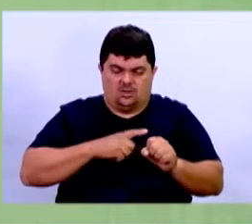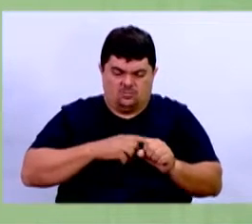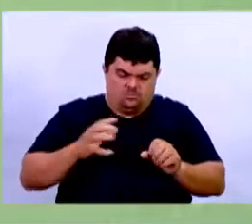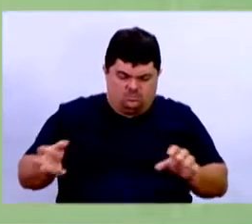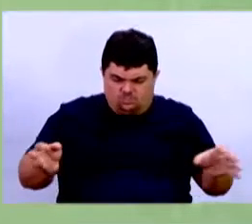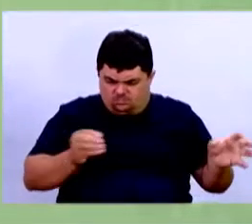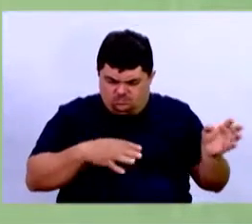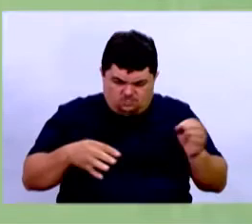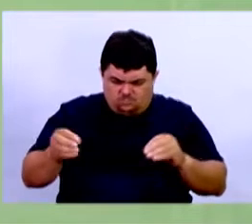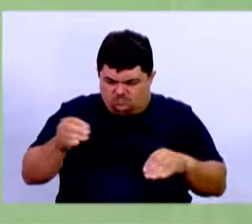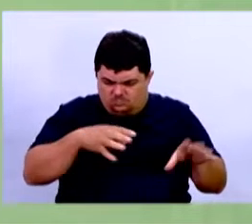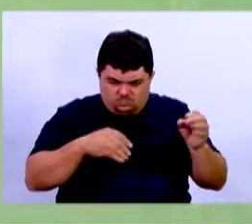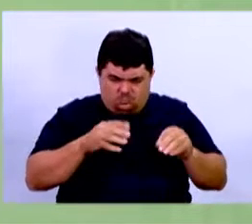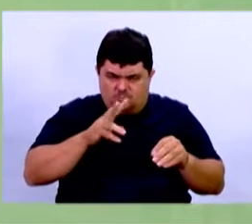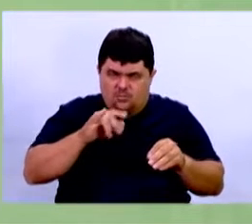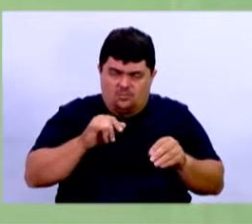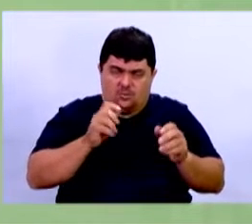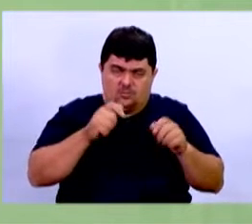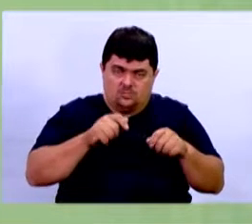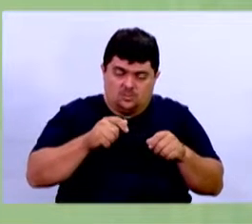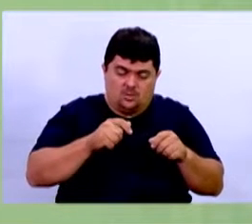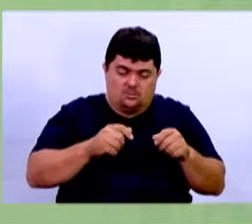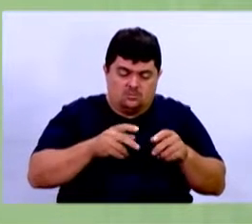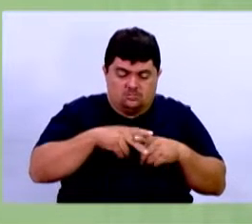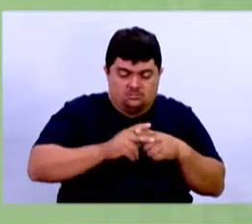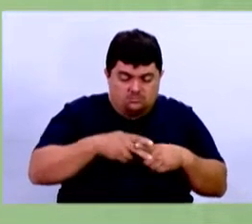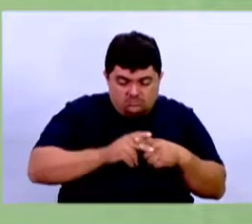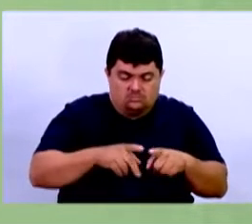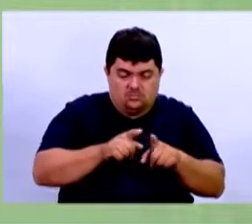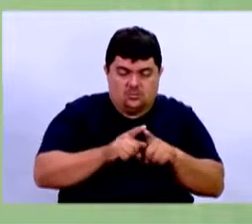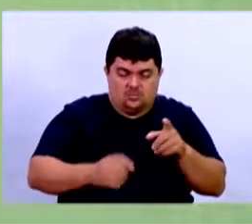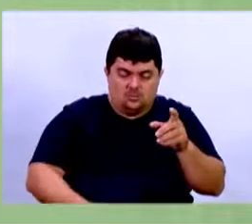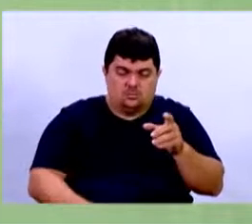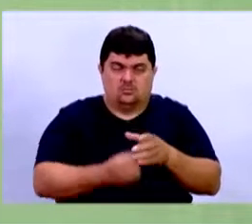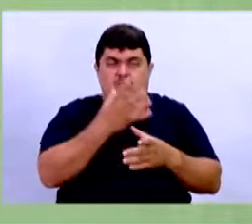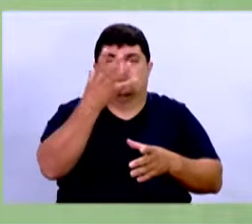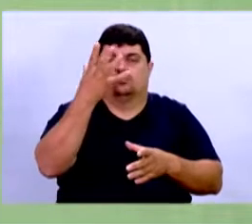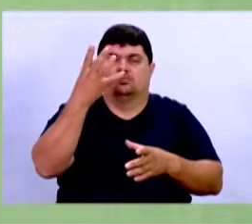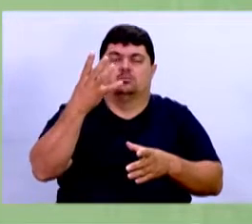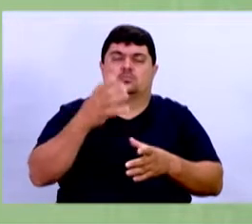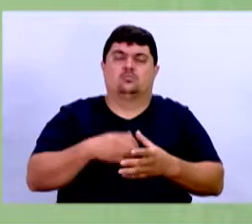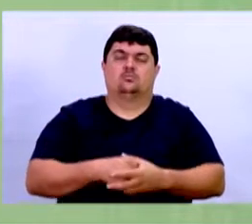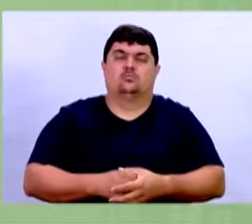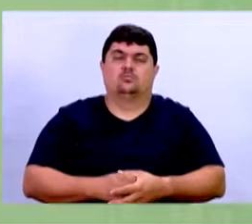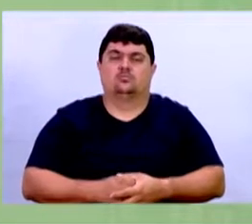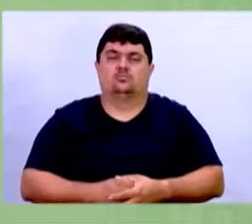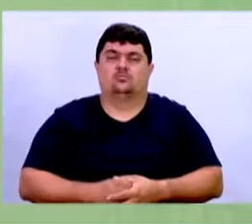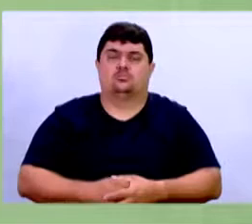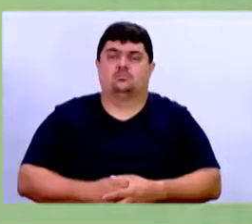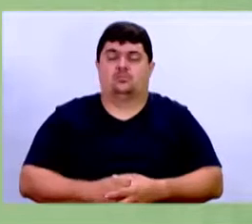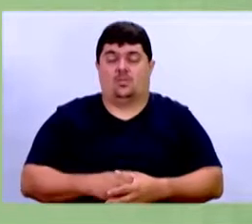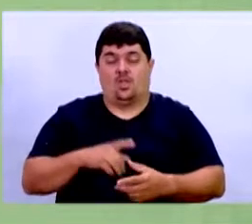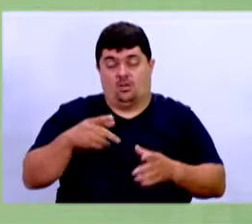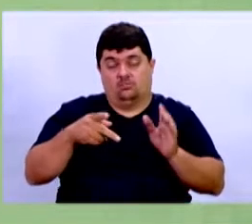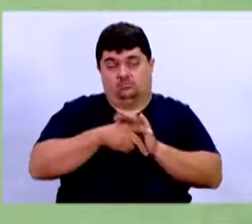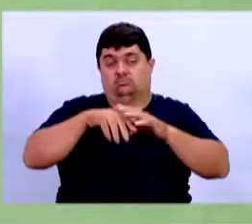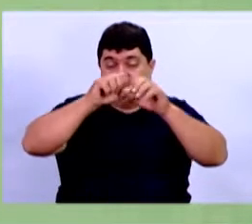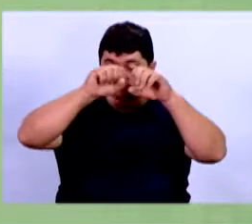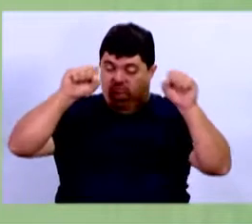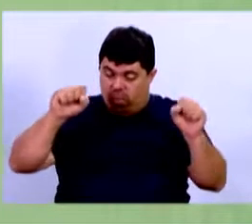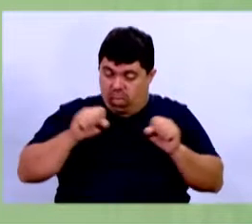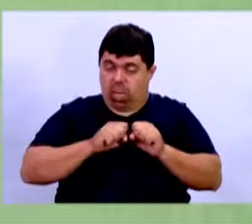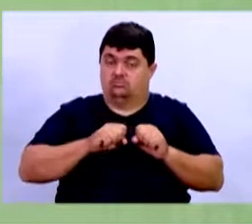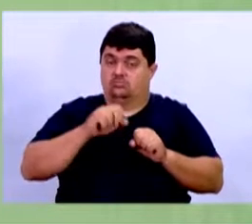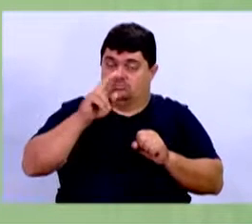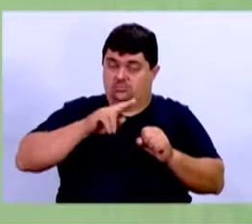programas que possibilitam a criação e a manutenção de um banco de dados. Ele é um sistema de software com